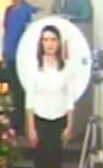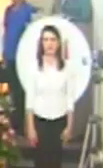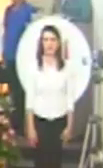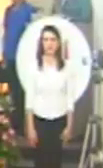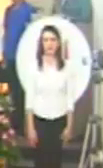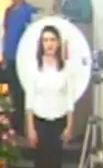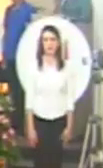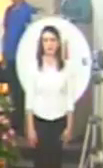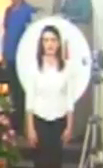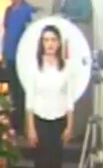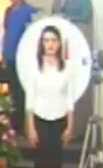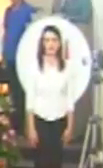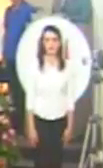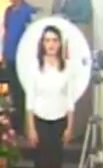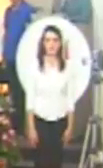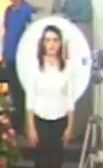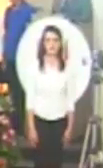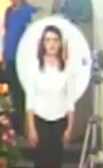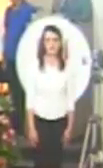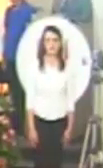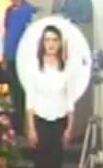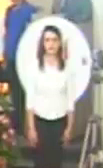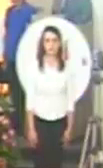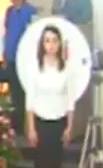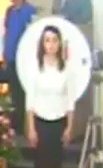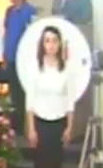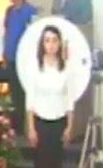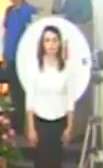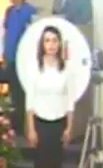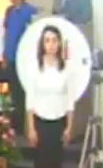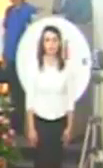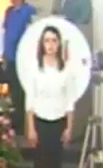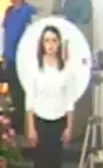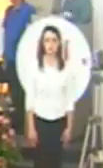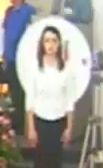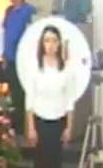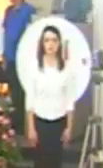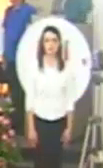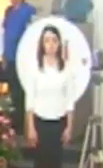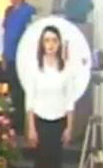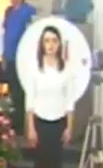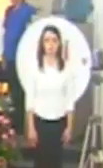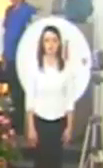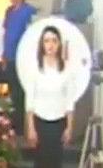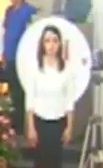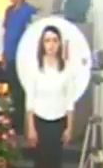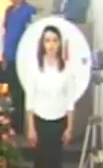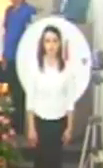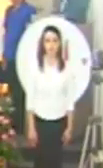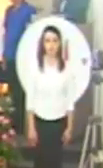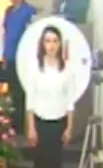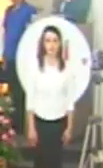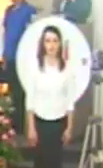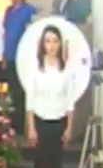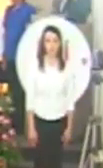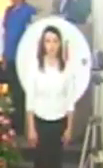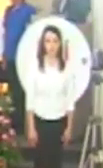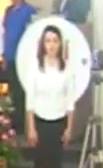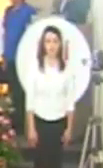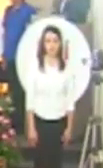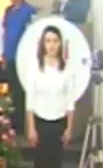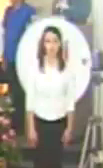Deitado eternamente em berço esplêndido, ao som do mar e à luz do céu profundo,